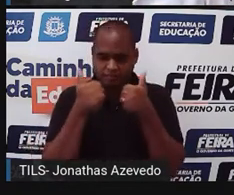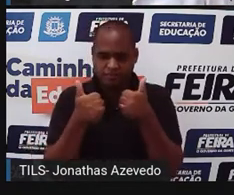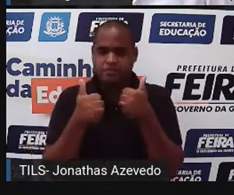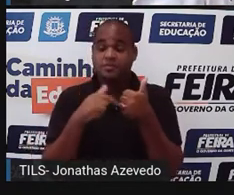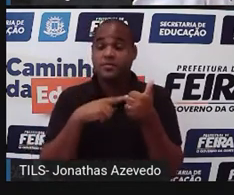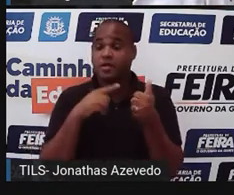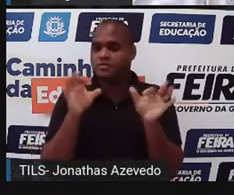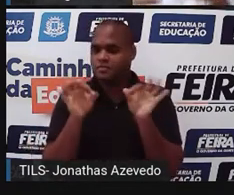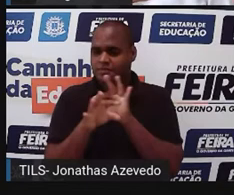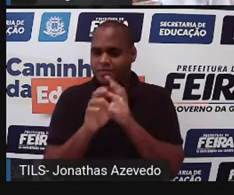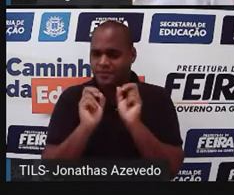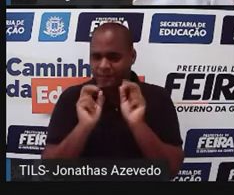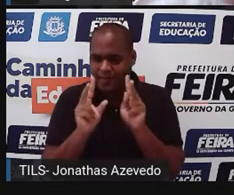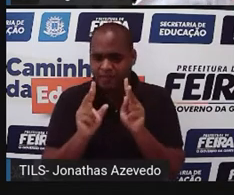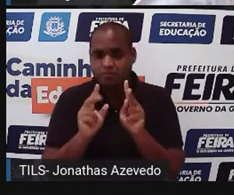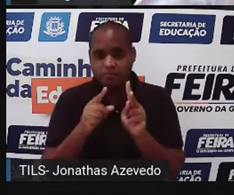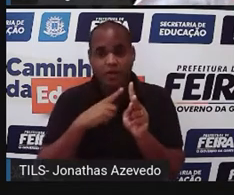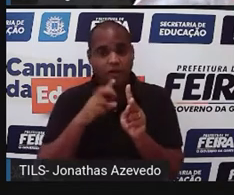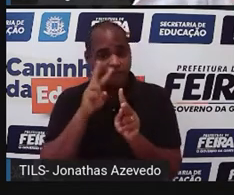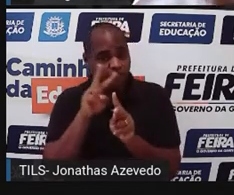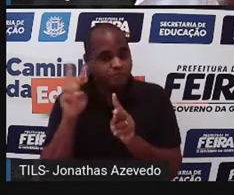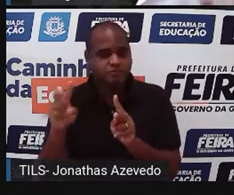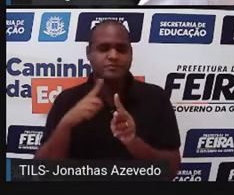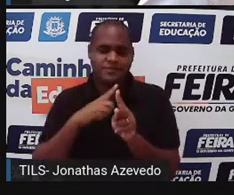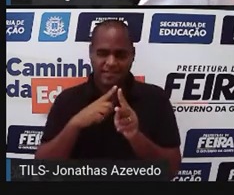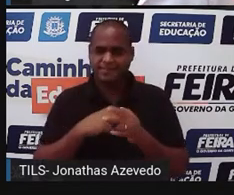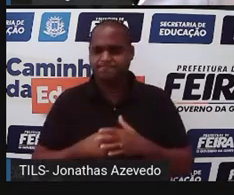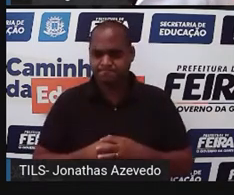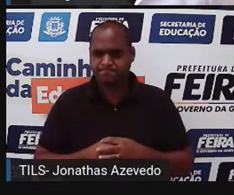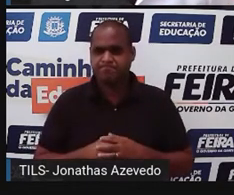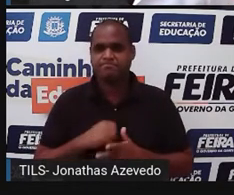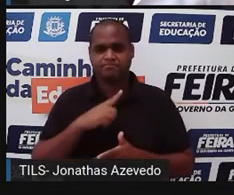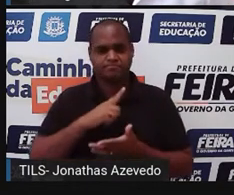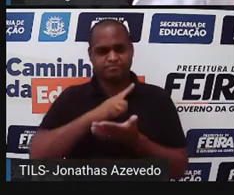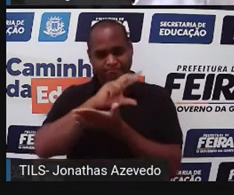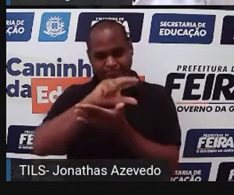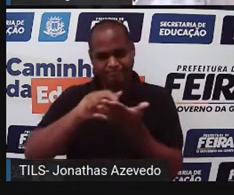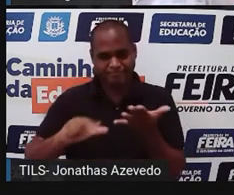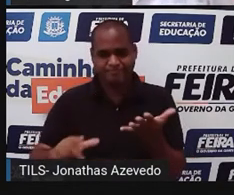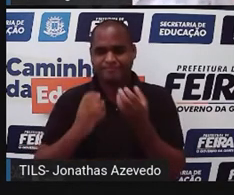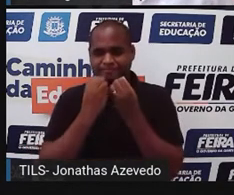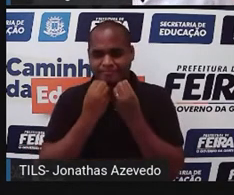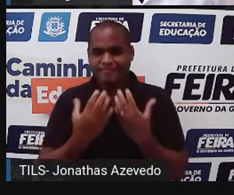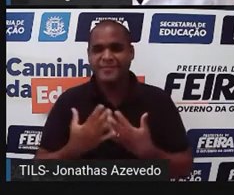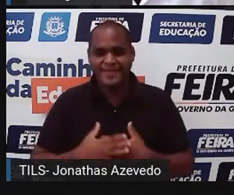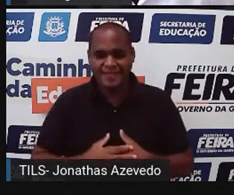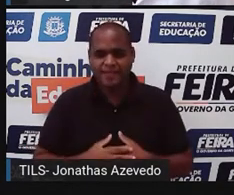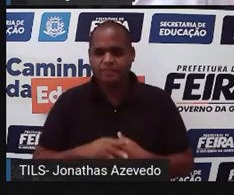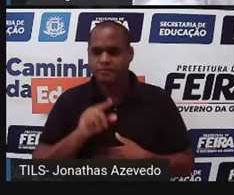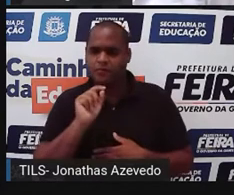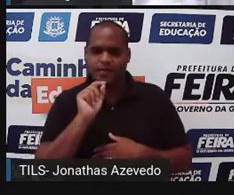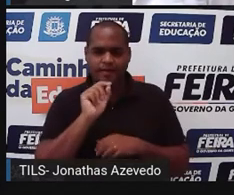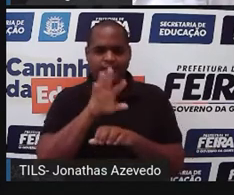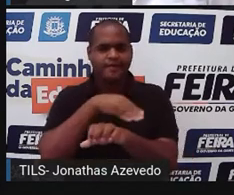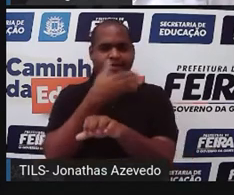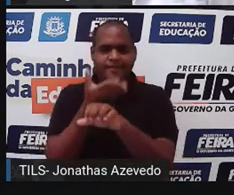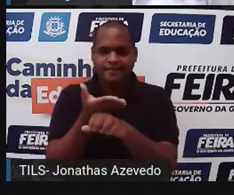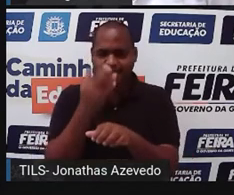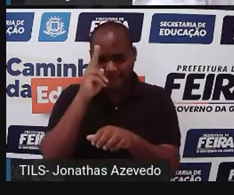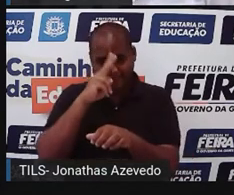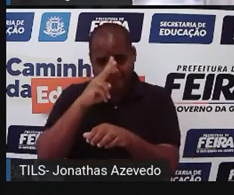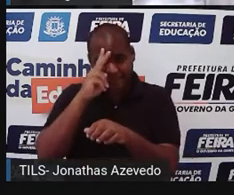gente já acabou de ver que a gente já viu na verdade tá bom foram essas coisas aí então até aqui deu para